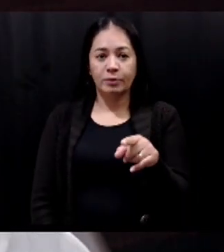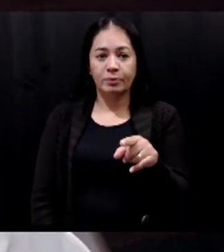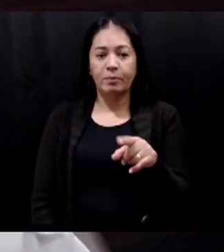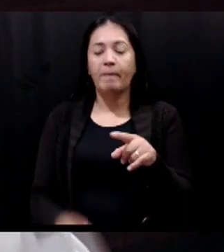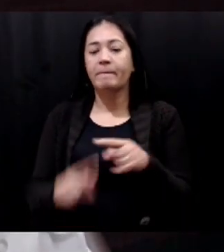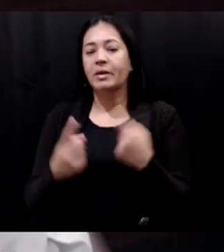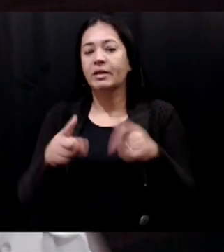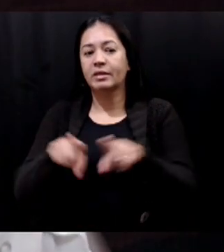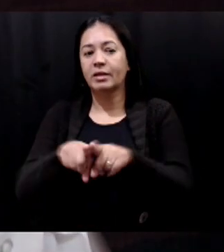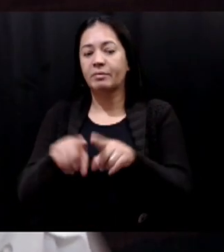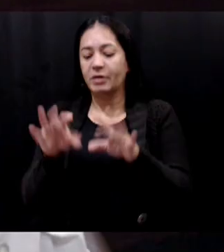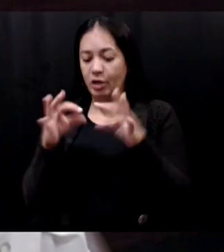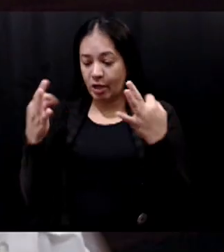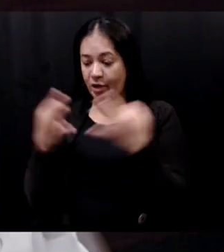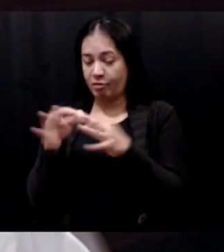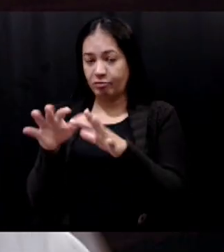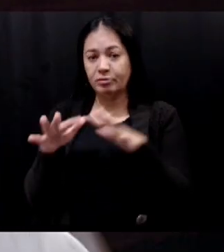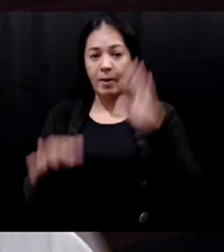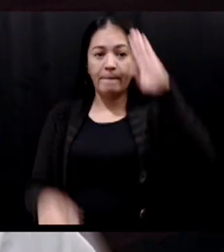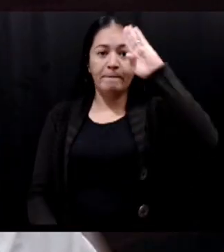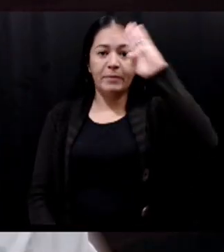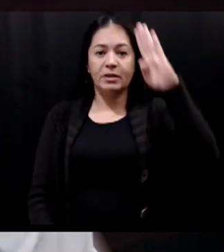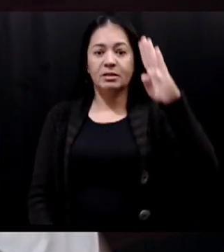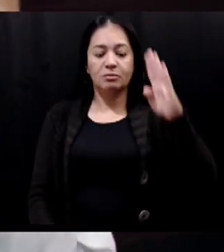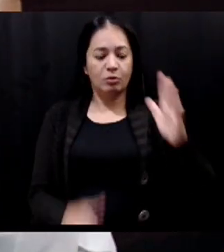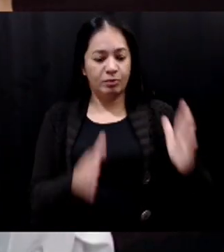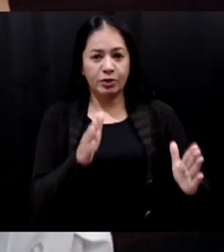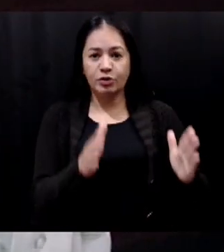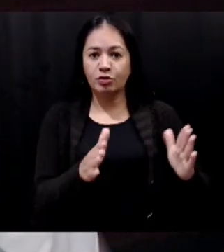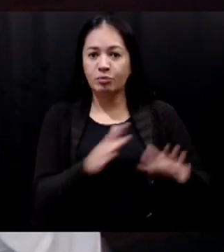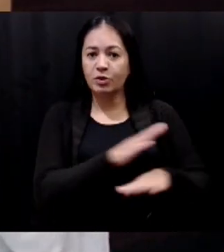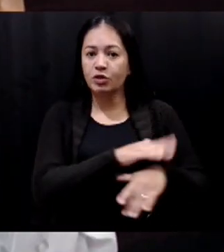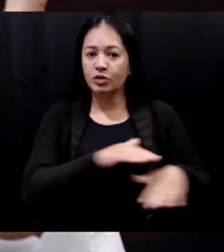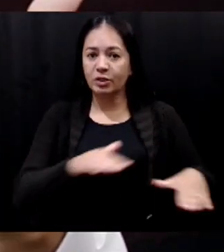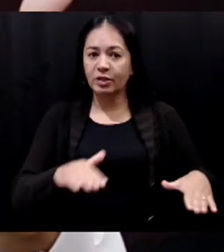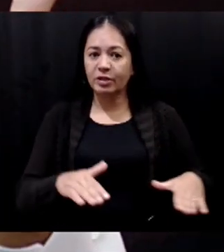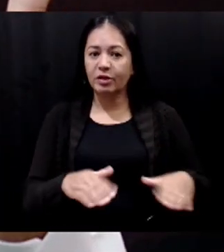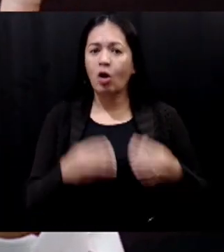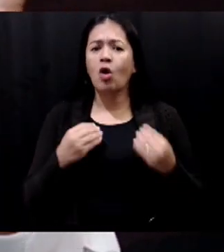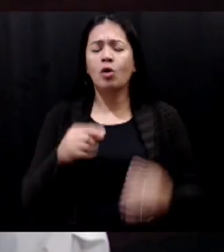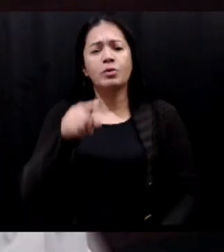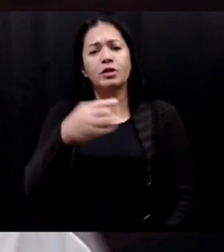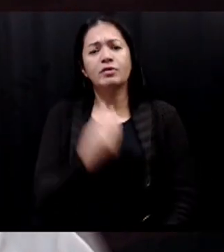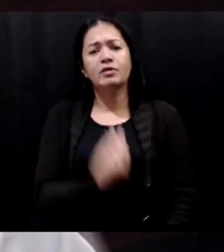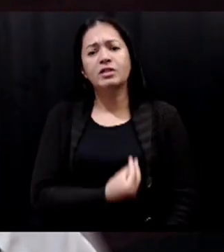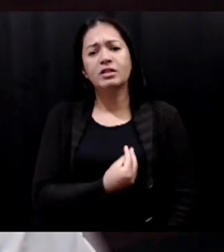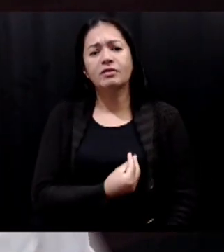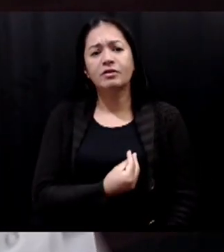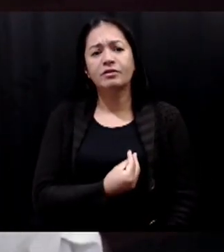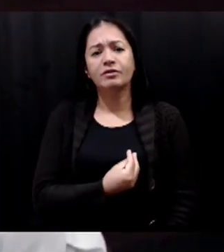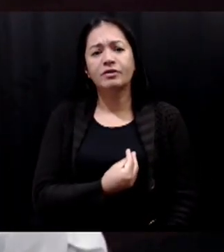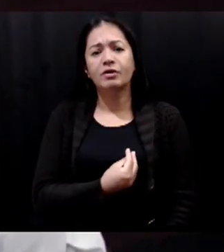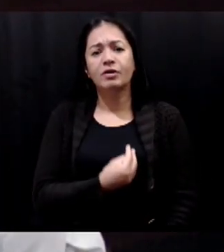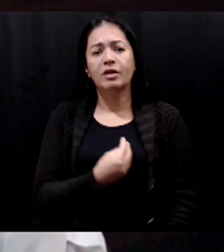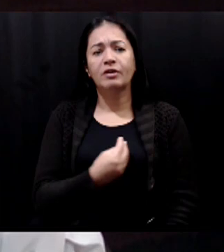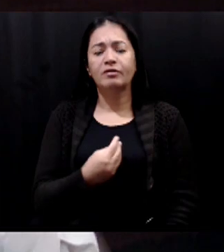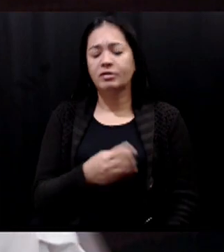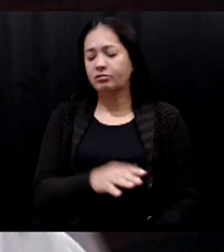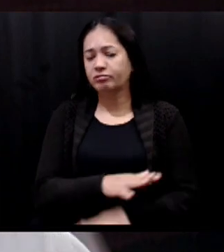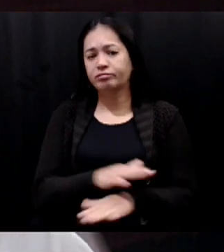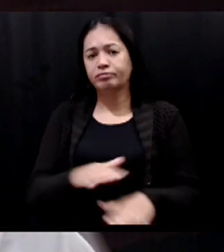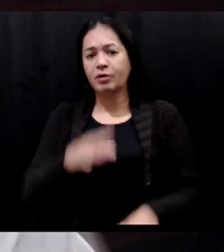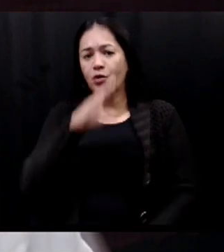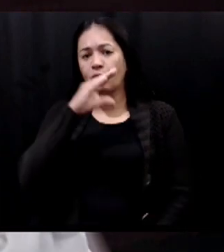familiar, especialmente na primeira infância. Como que você viveu os primeiros anos de vida, desde a fase da